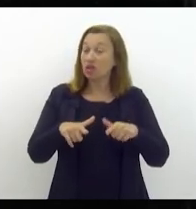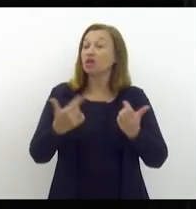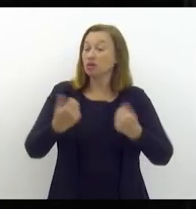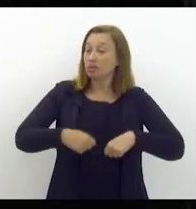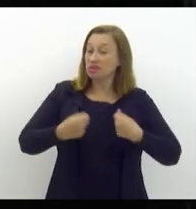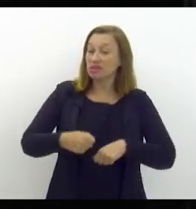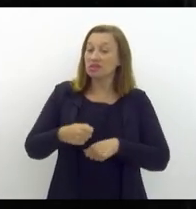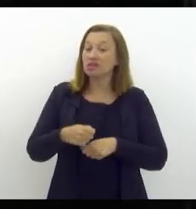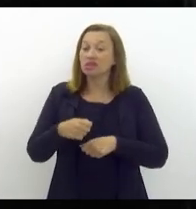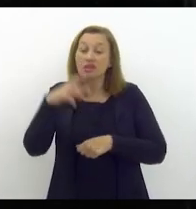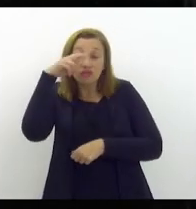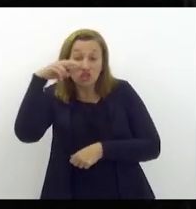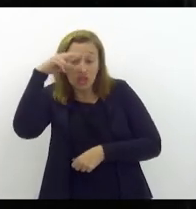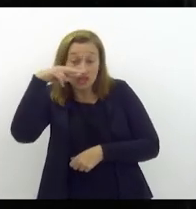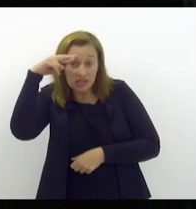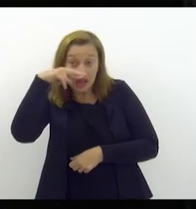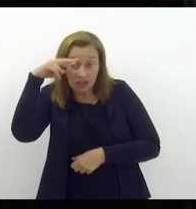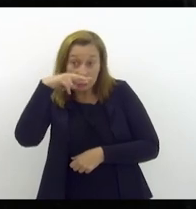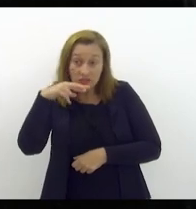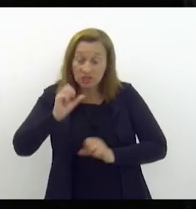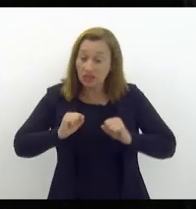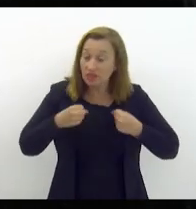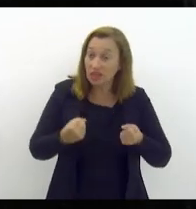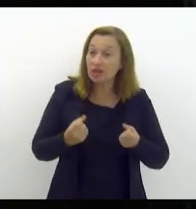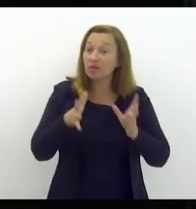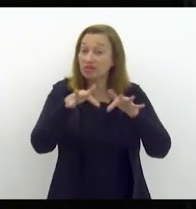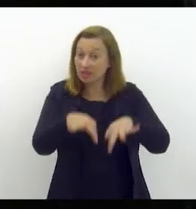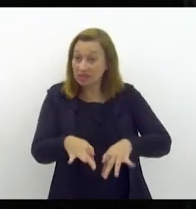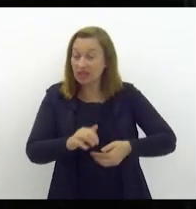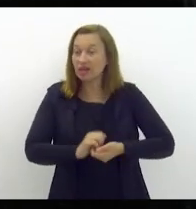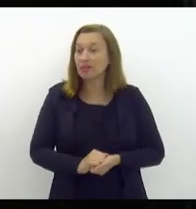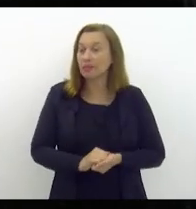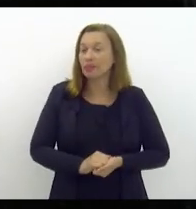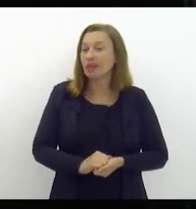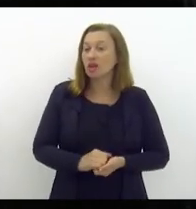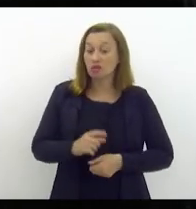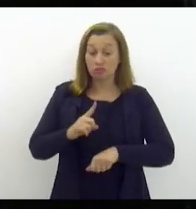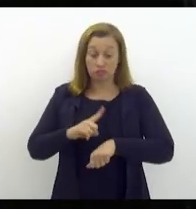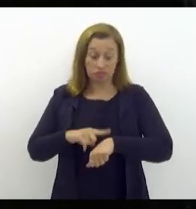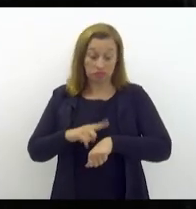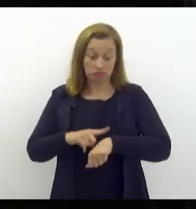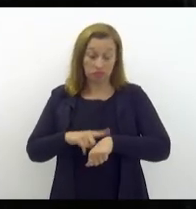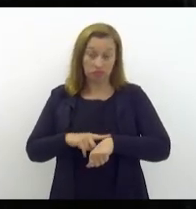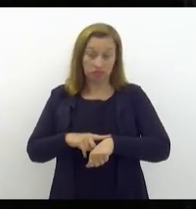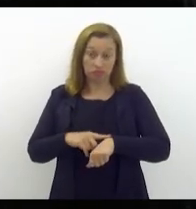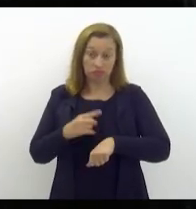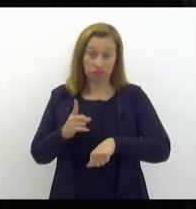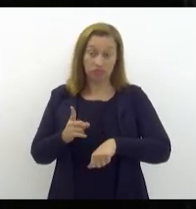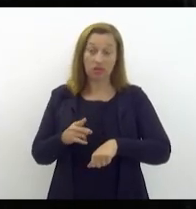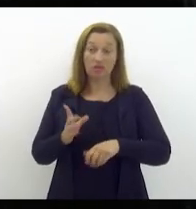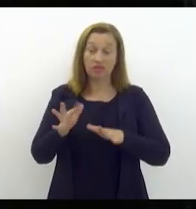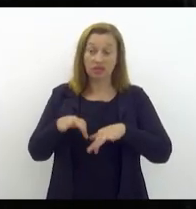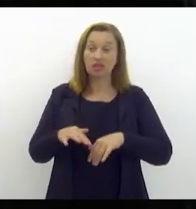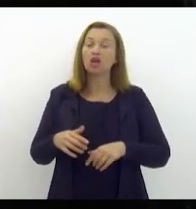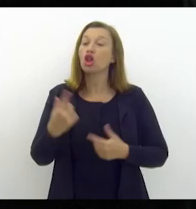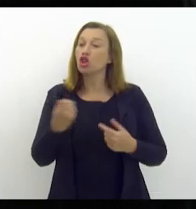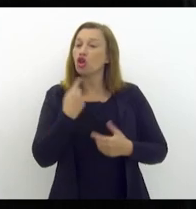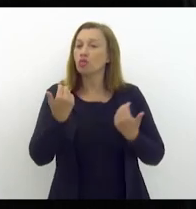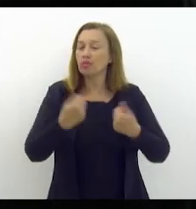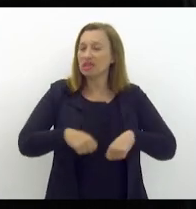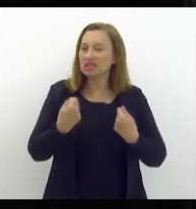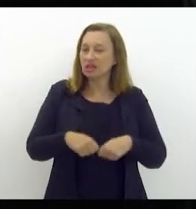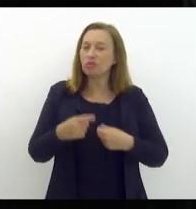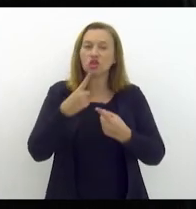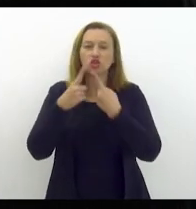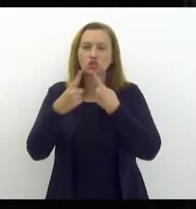é a questão que nós temos aqui que defender. E para concluir, visto que o meu tempo também já está acabando, nós precisamos fazer